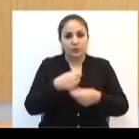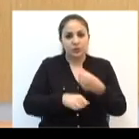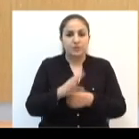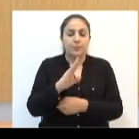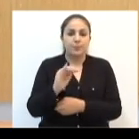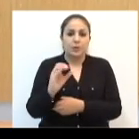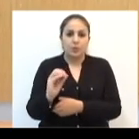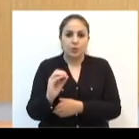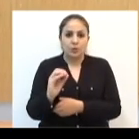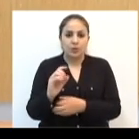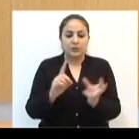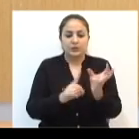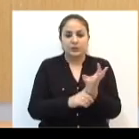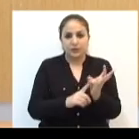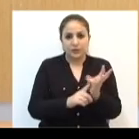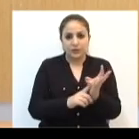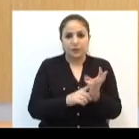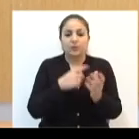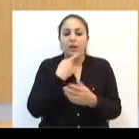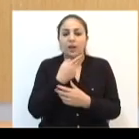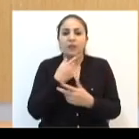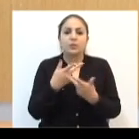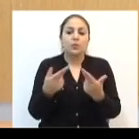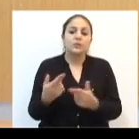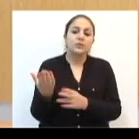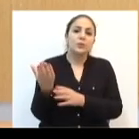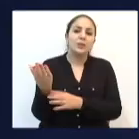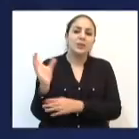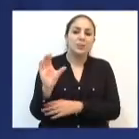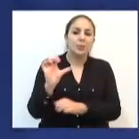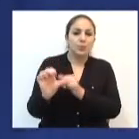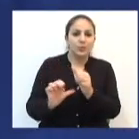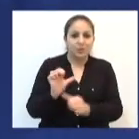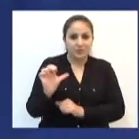prejuízos na agricultura em razão das oscilações do clima.